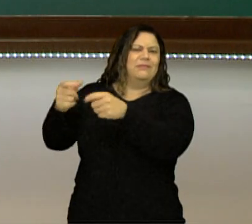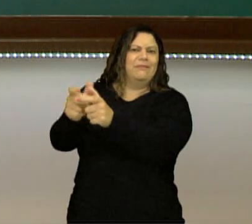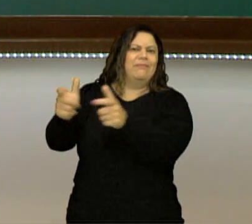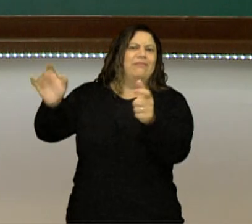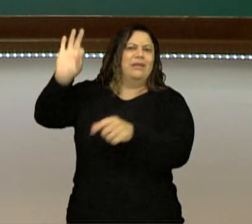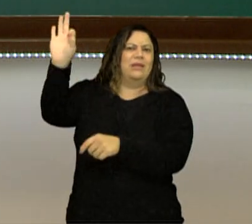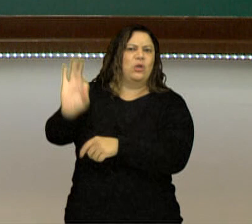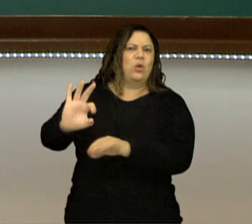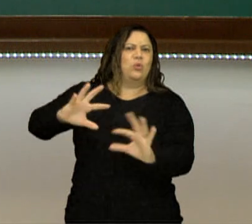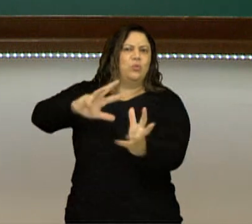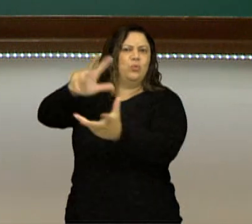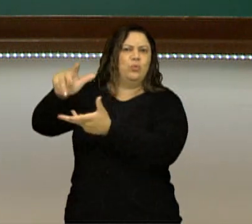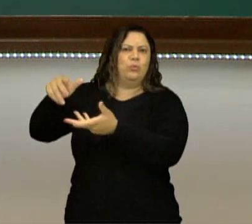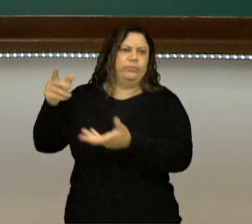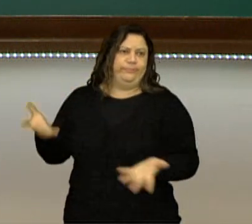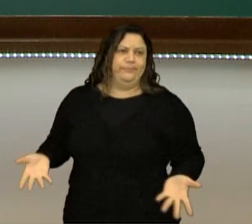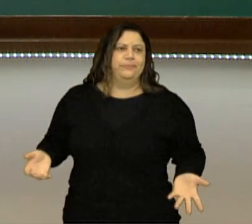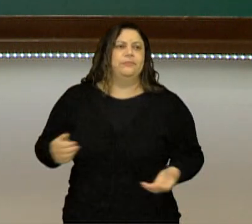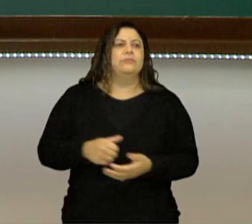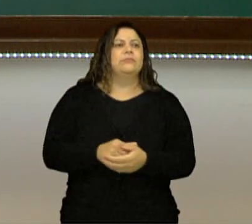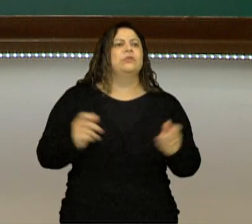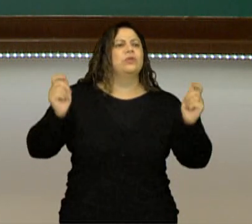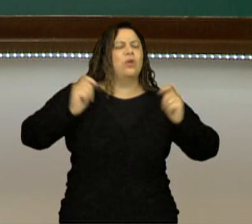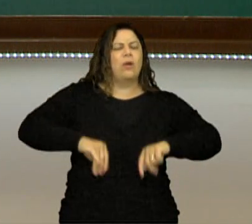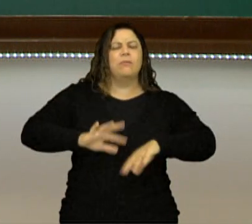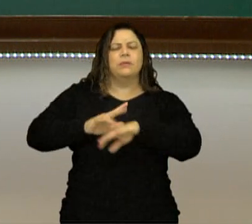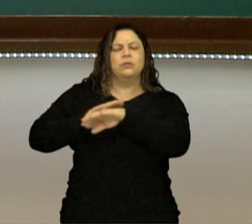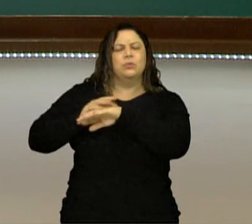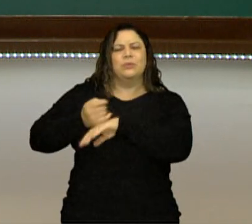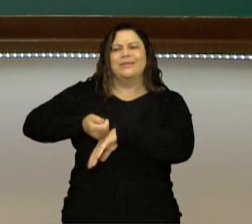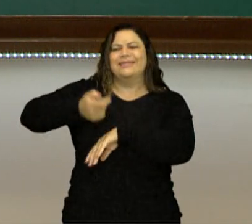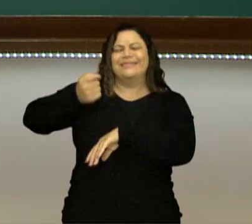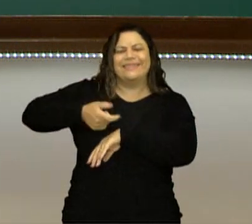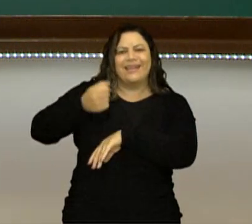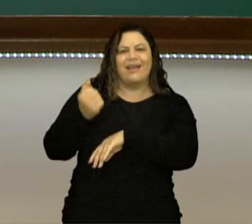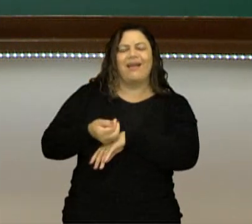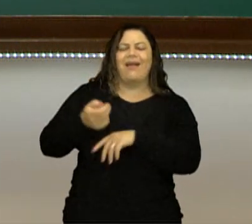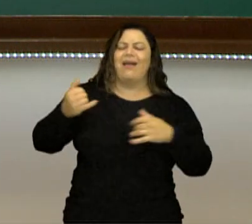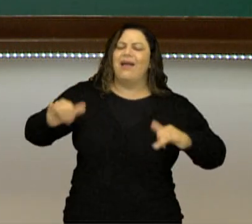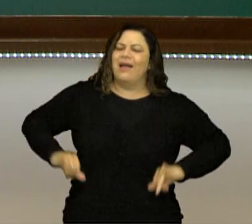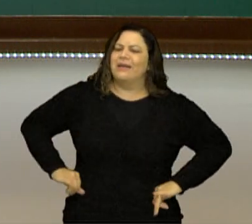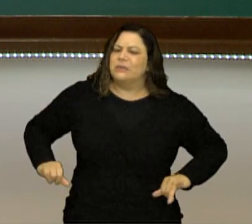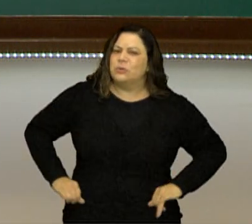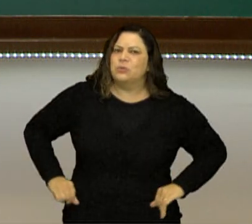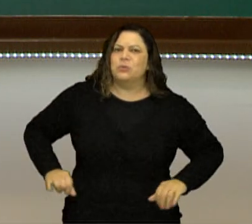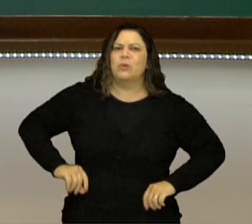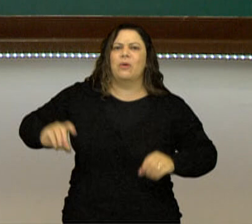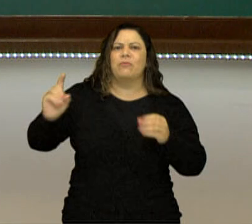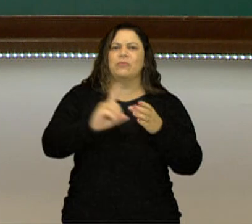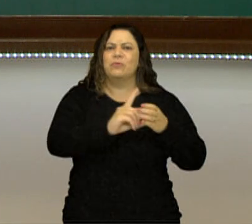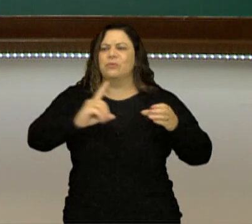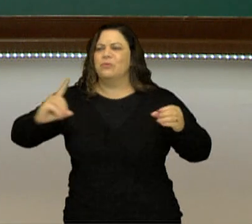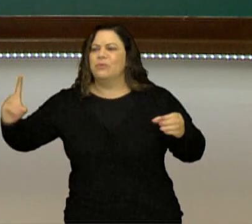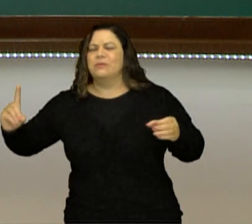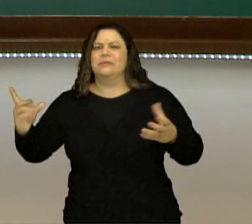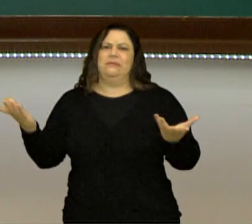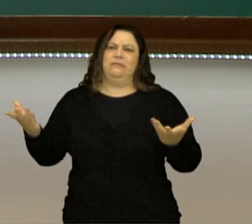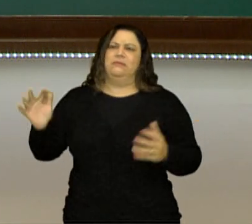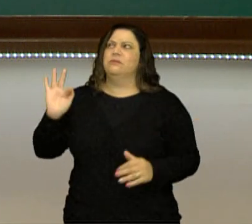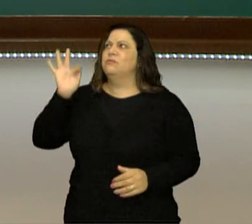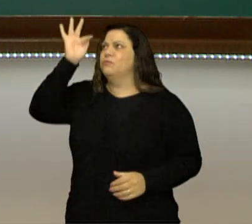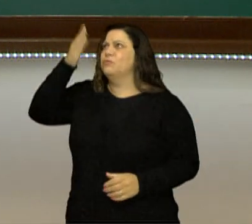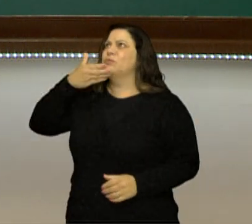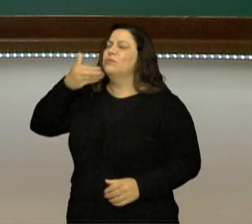mundo, né? Portadoras de uma doença rara de pele sofrem com isolamento e falta de perspectivas de um futuro melhor em